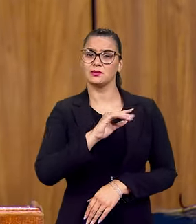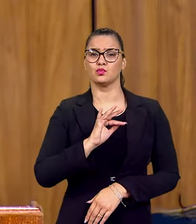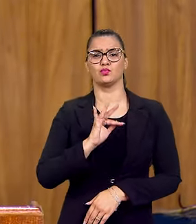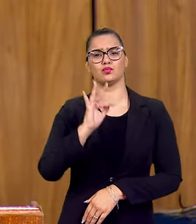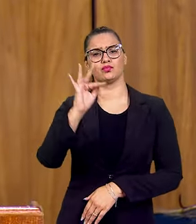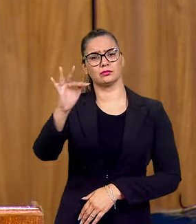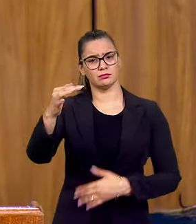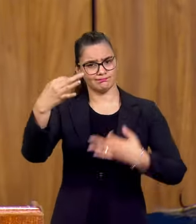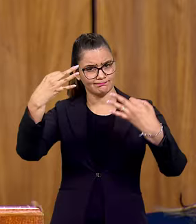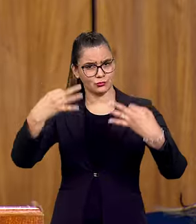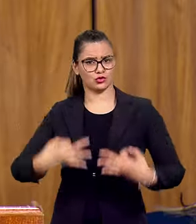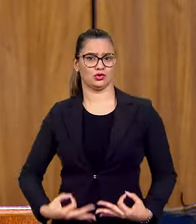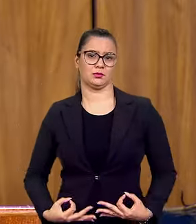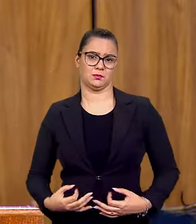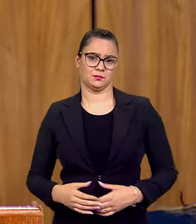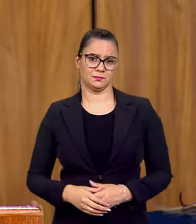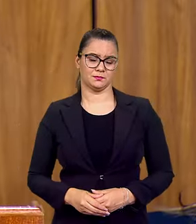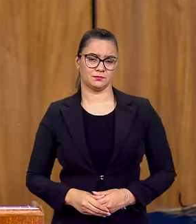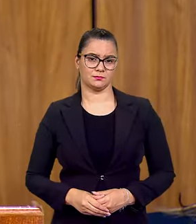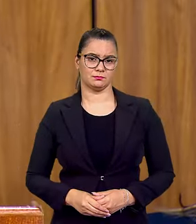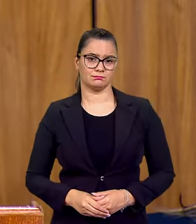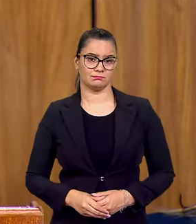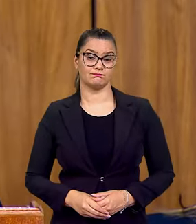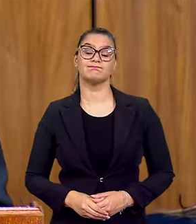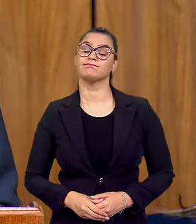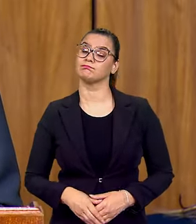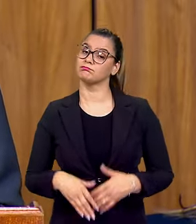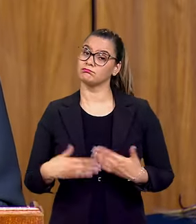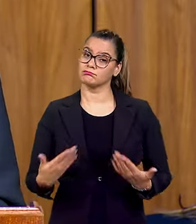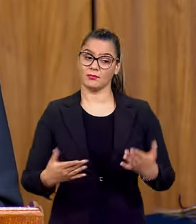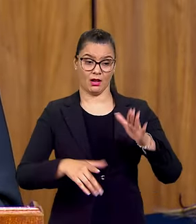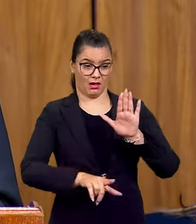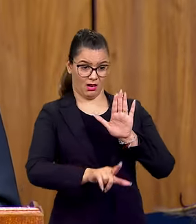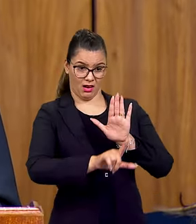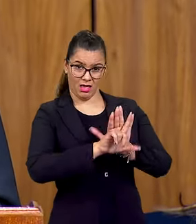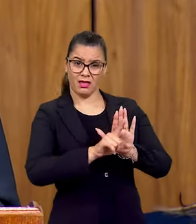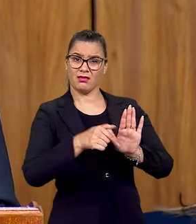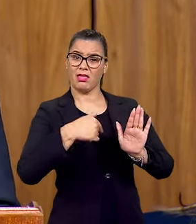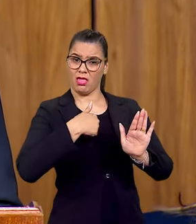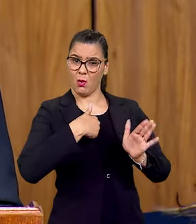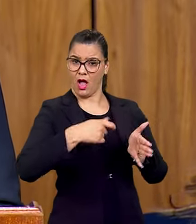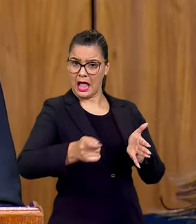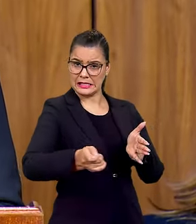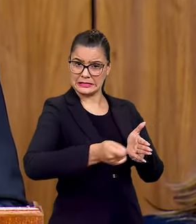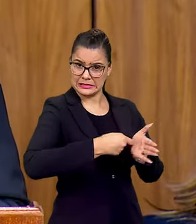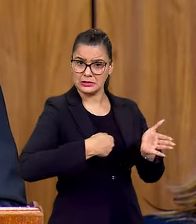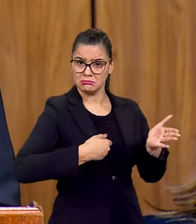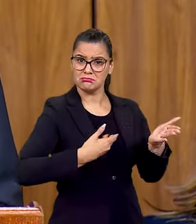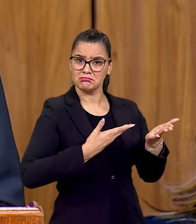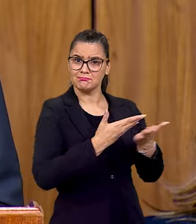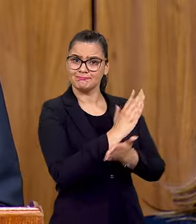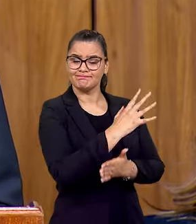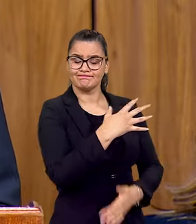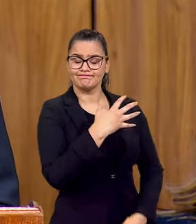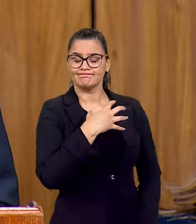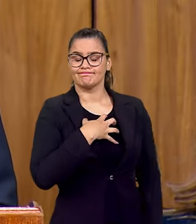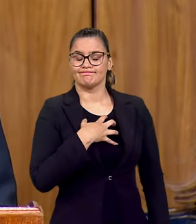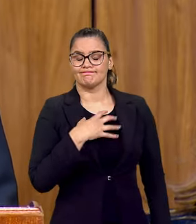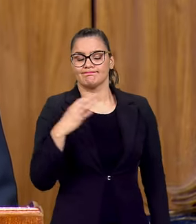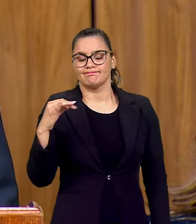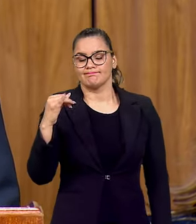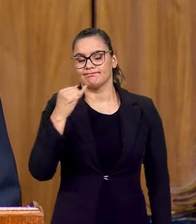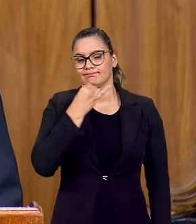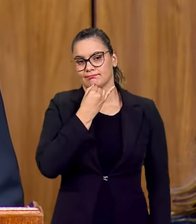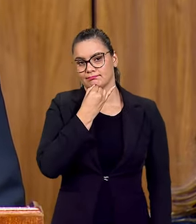para que tenha um futuro digno nesse país. Então, é uma lei que eu sanciono ela, e sanciono